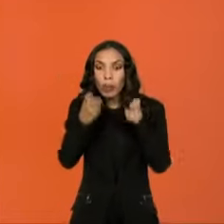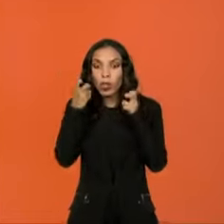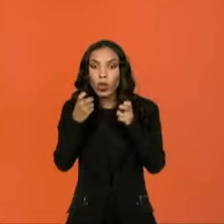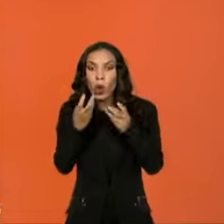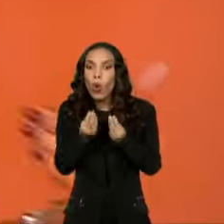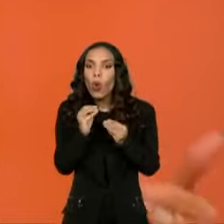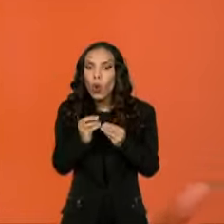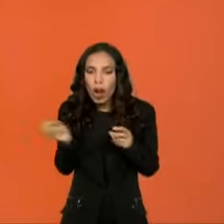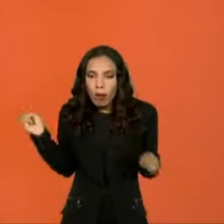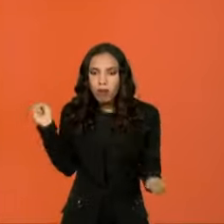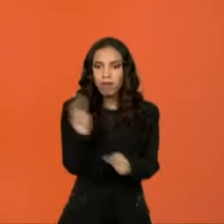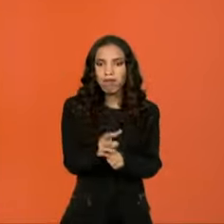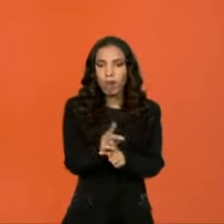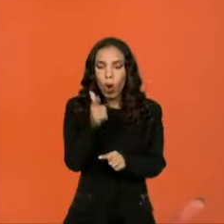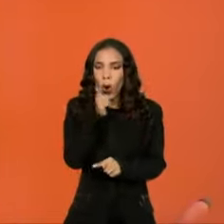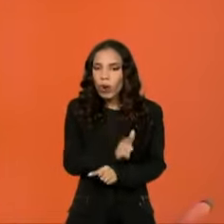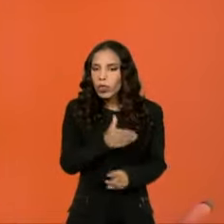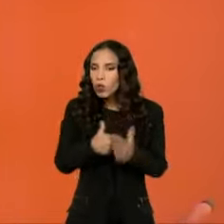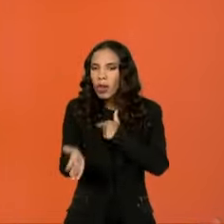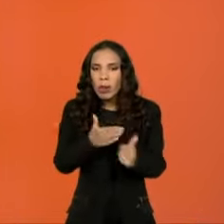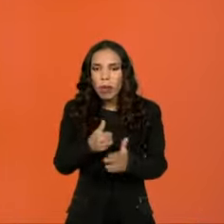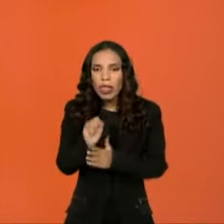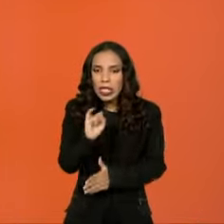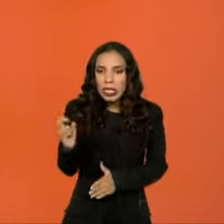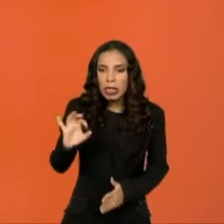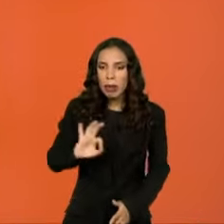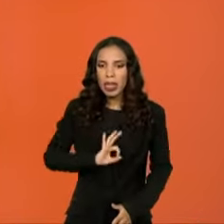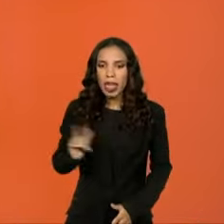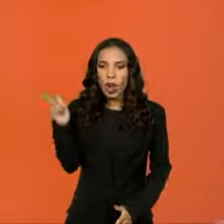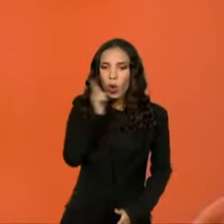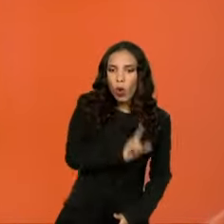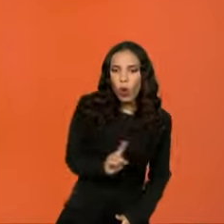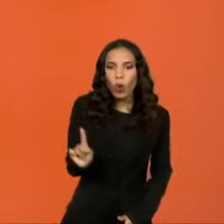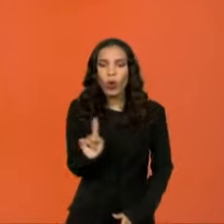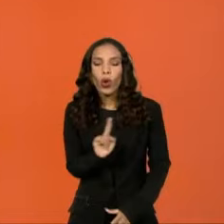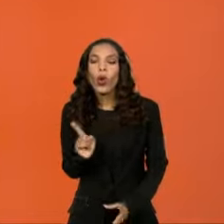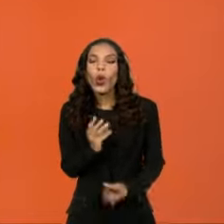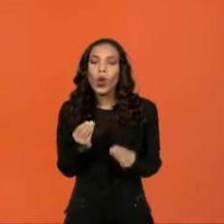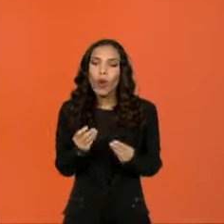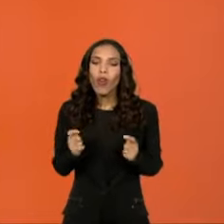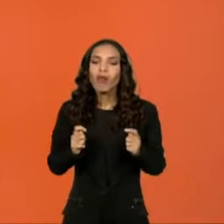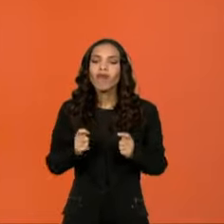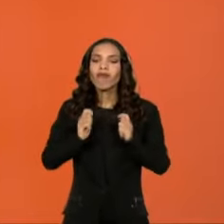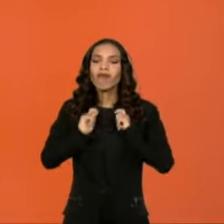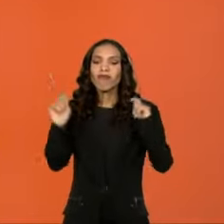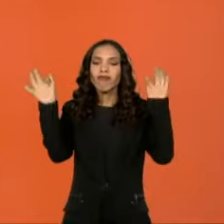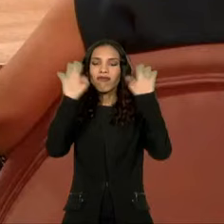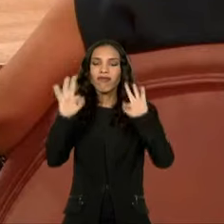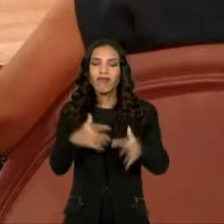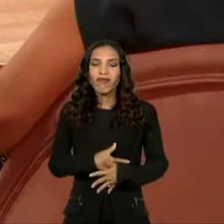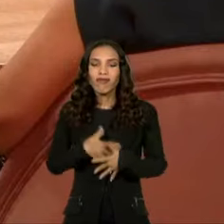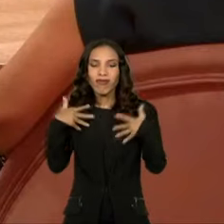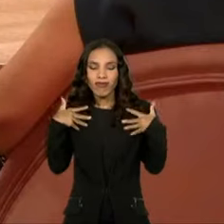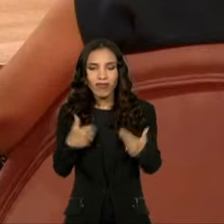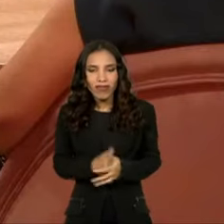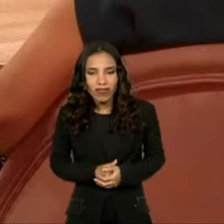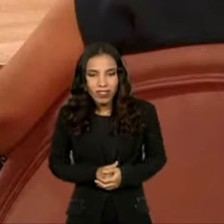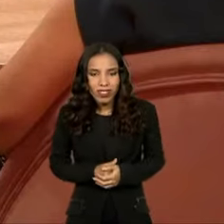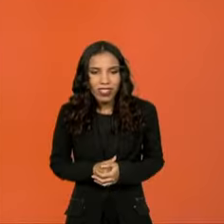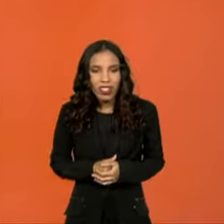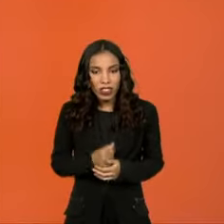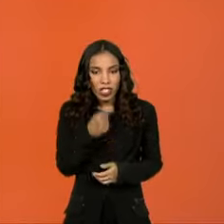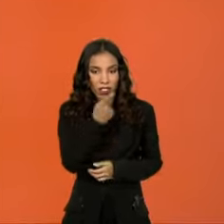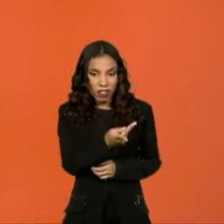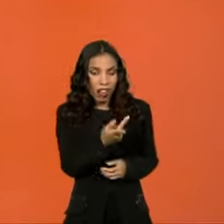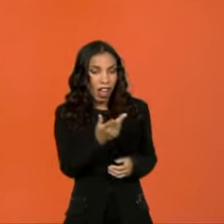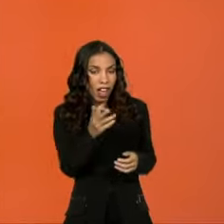é grandioso estar lá, independentemente da medalha, né? Eu acho que eu vou ficar bem feliz. Agora a pergunta, est-ce que vous parlez le français? Un peu